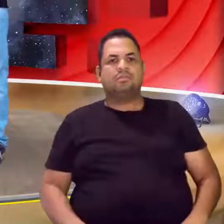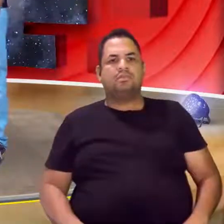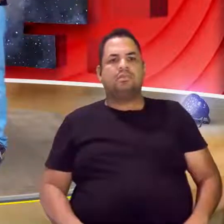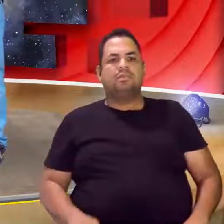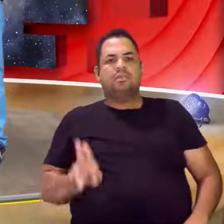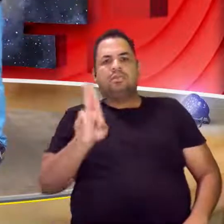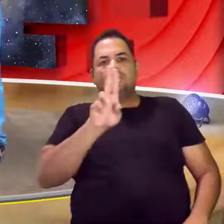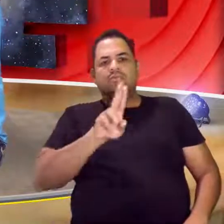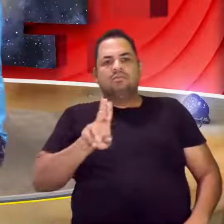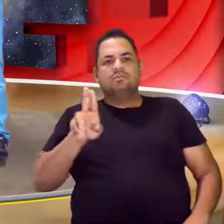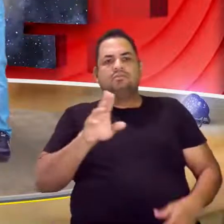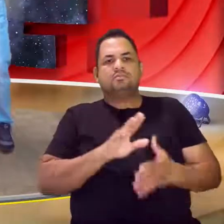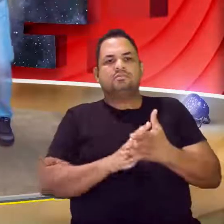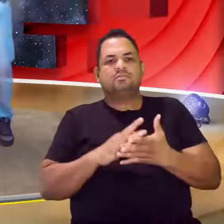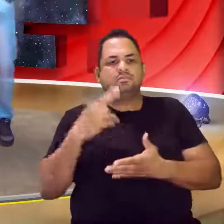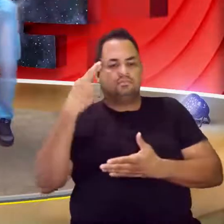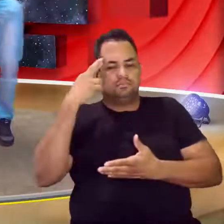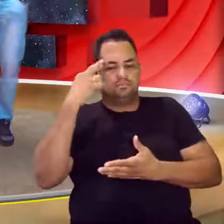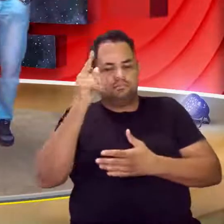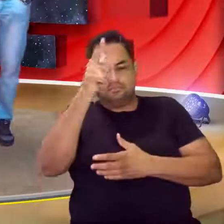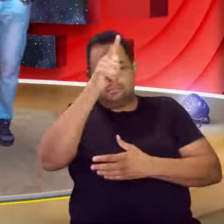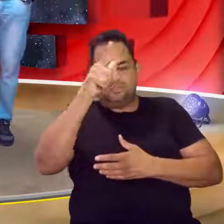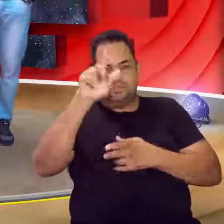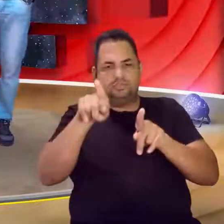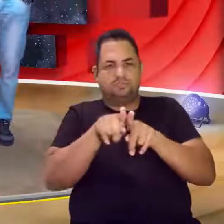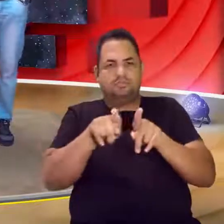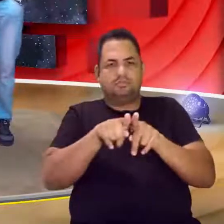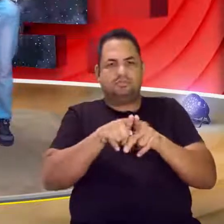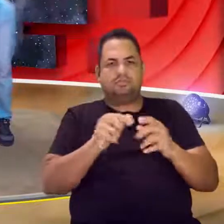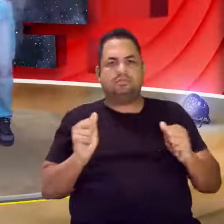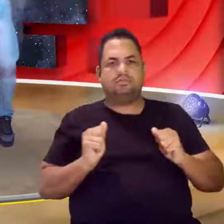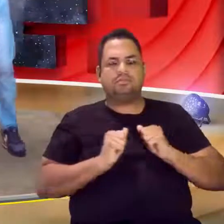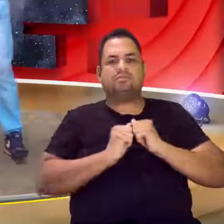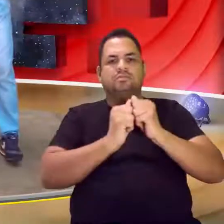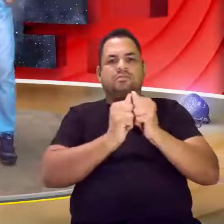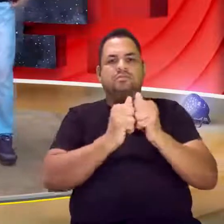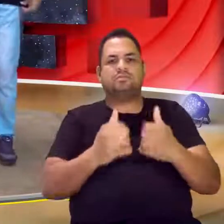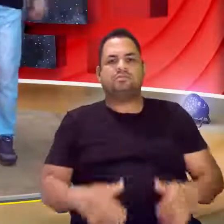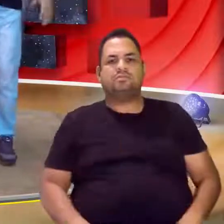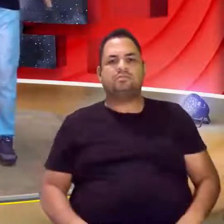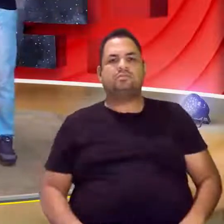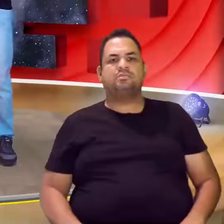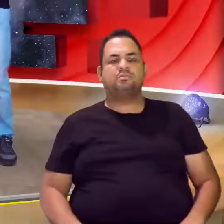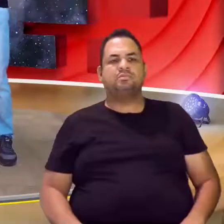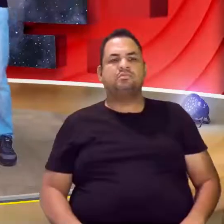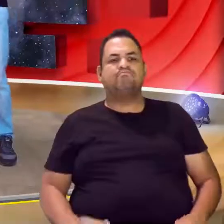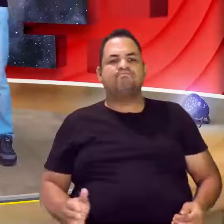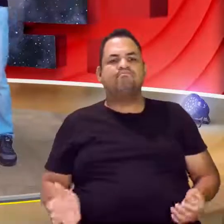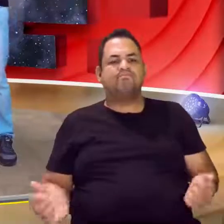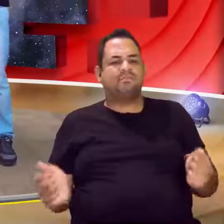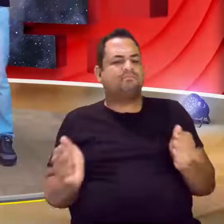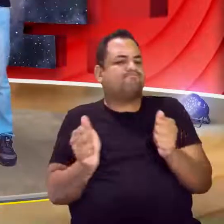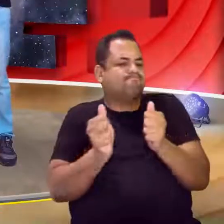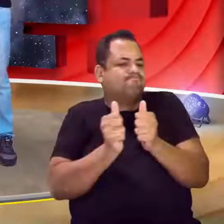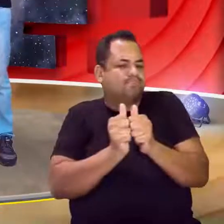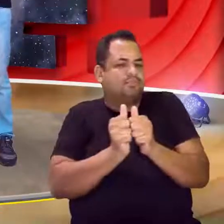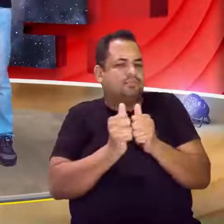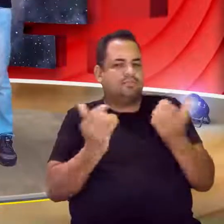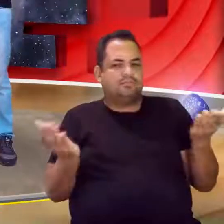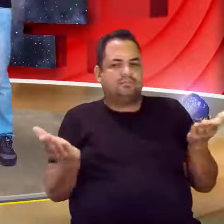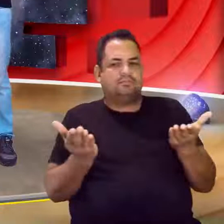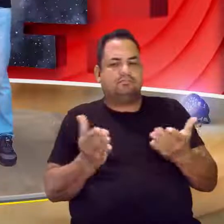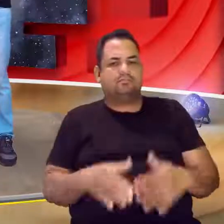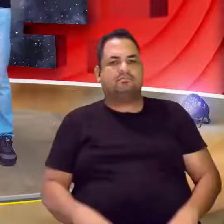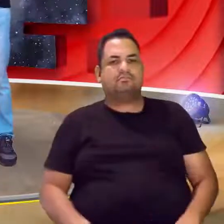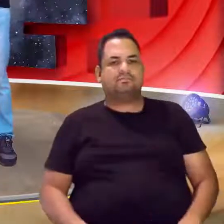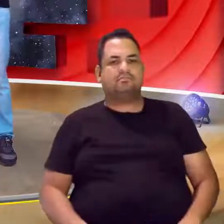E usar o raciocínio lógico, como a gente sempre fala, né? Então vamos junto aqui, ó. A gente vai falar de Enem com vocês. Vamos mais pertinho? Vem cá pertinho com a gente, que a gente